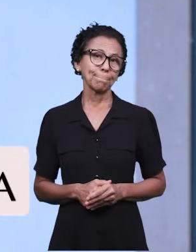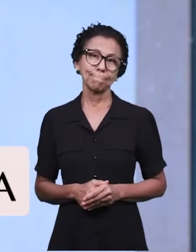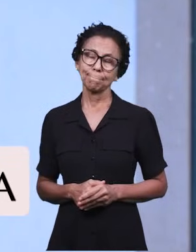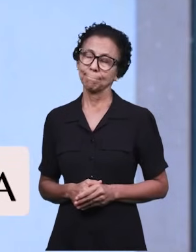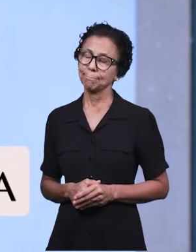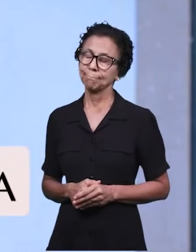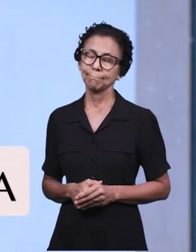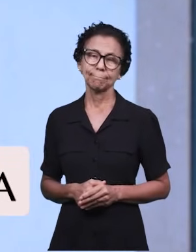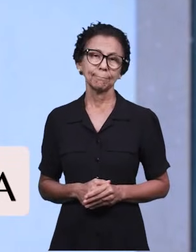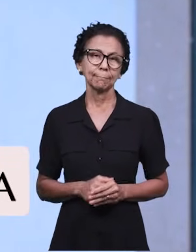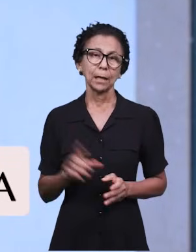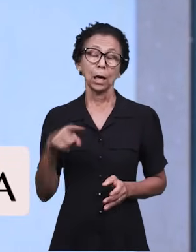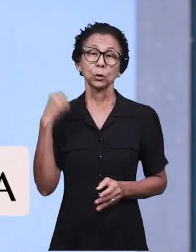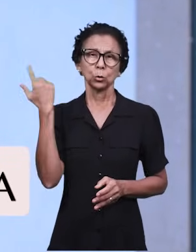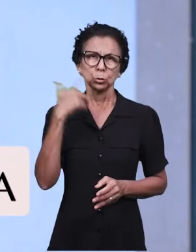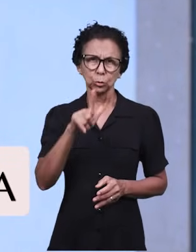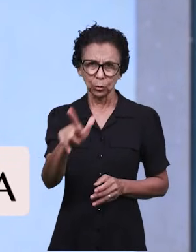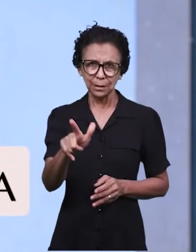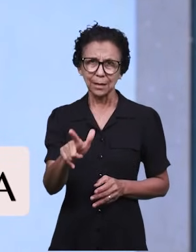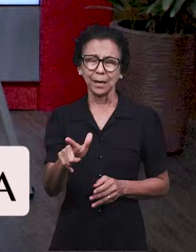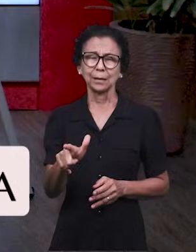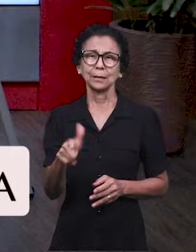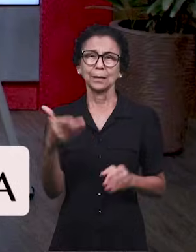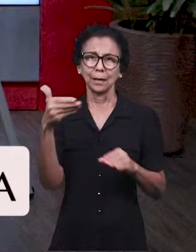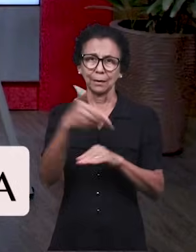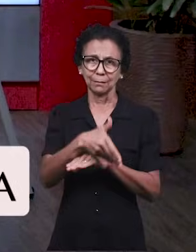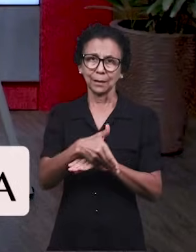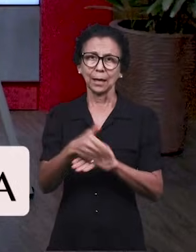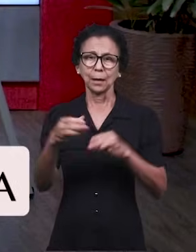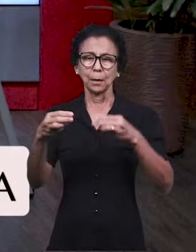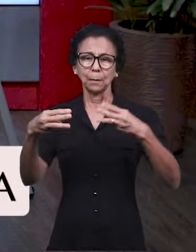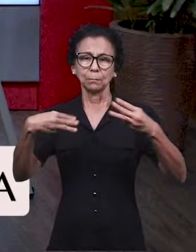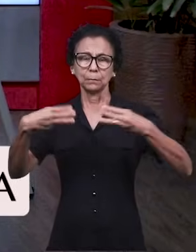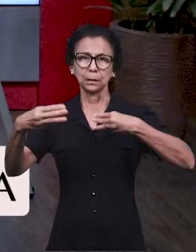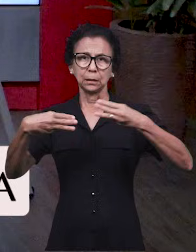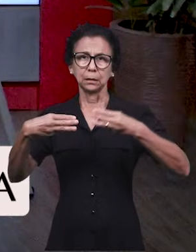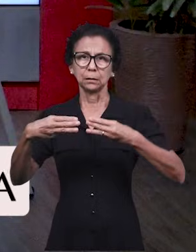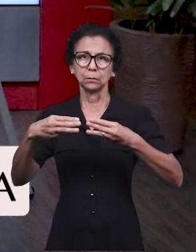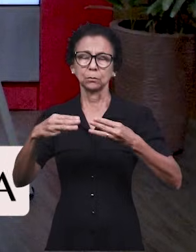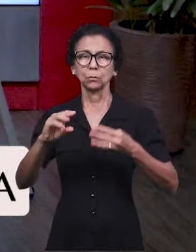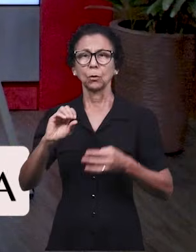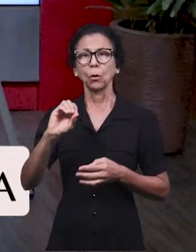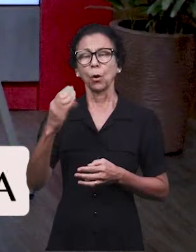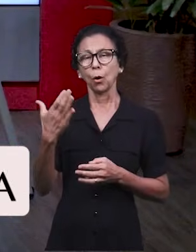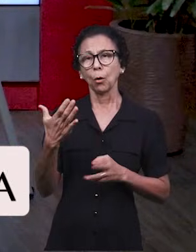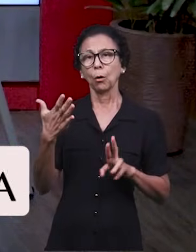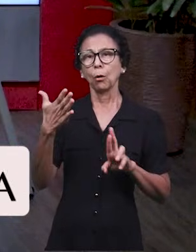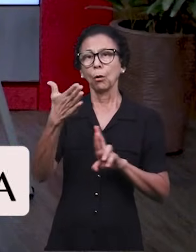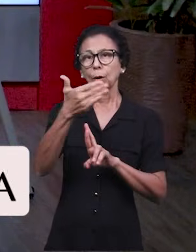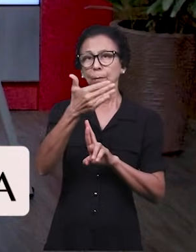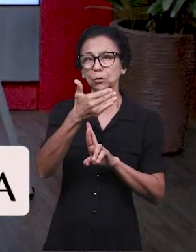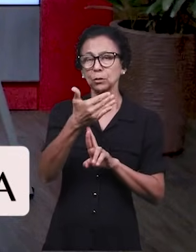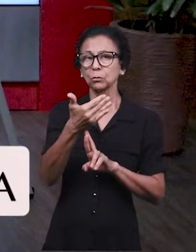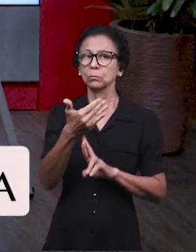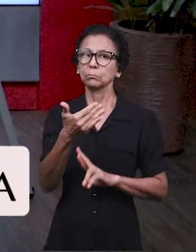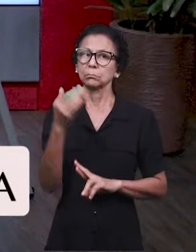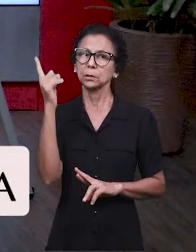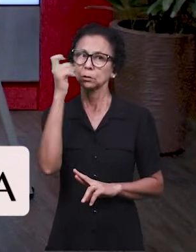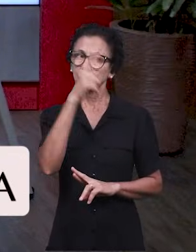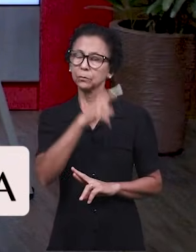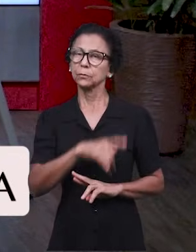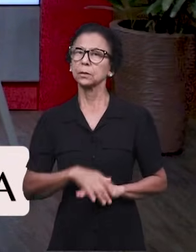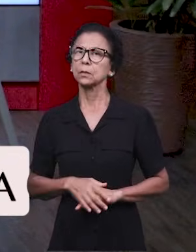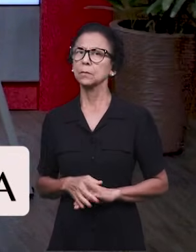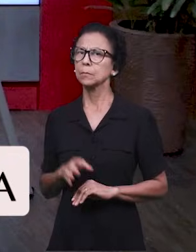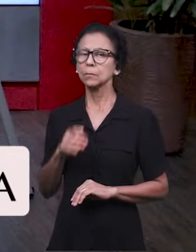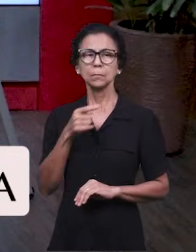ou embaixador. Entendi. No caso do senhor, a sua experiência, o senhor conseguiu percorrer,